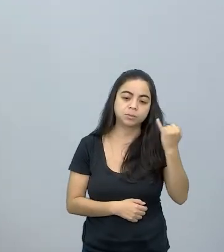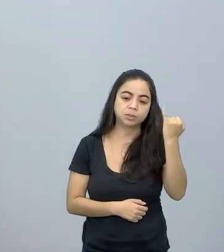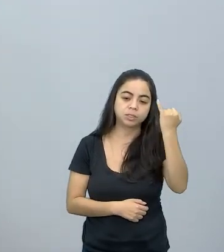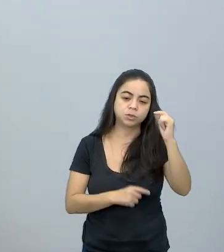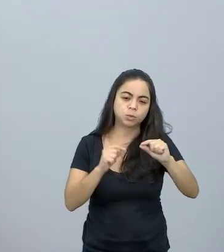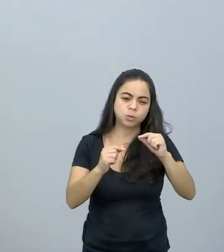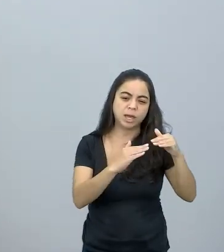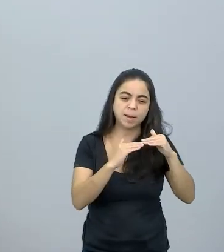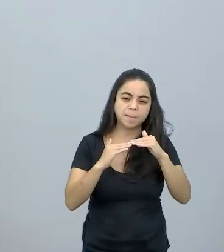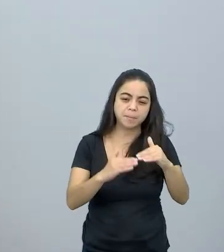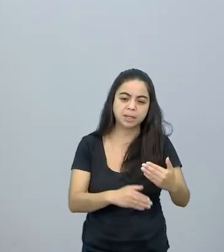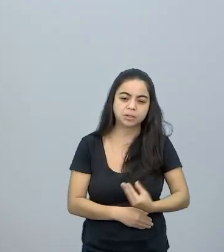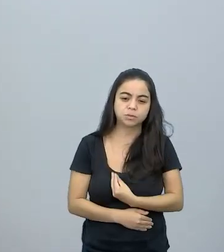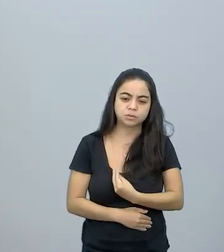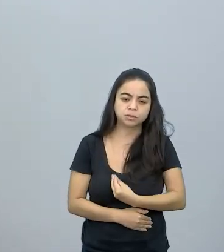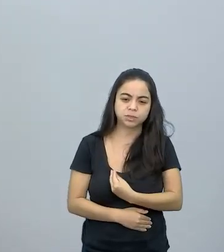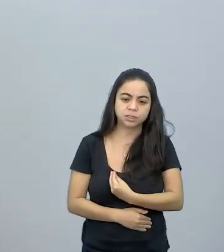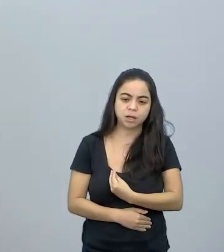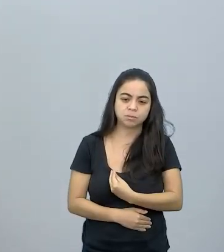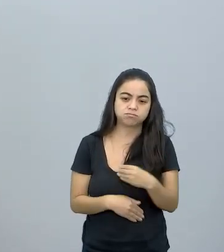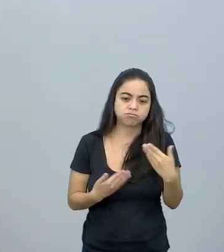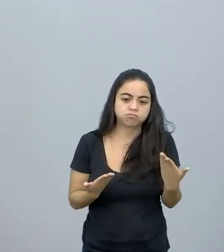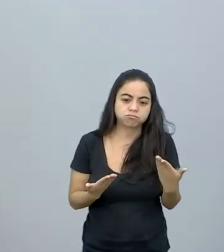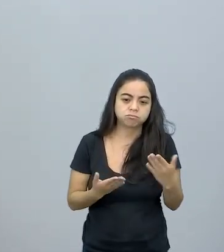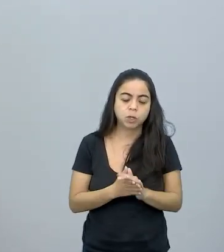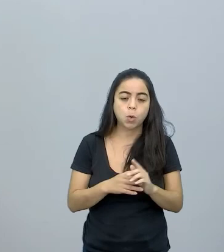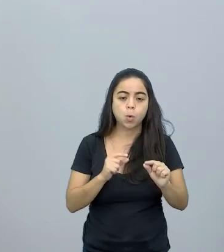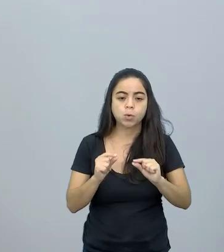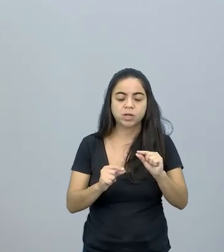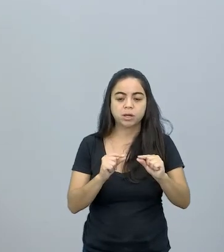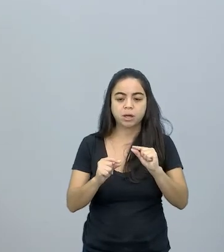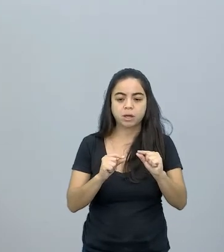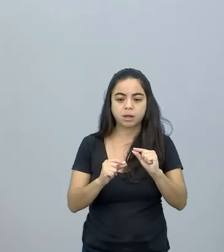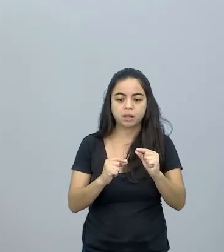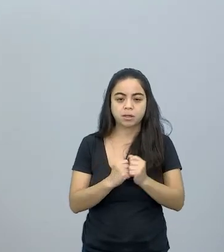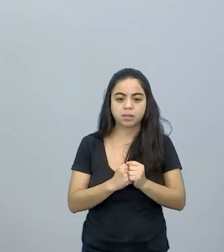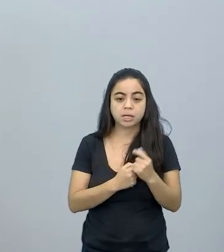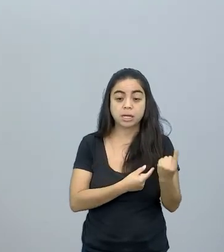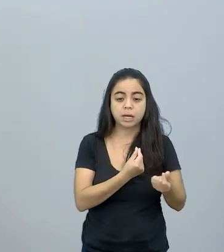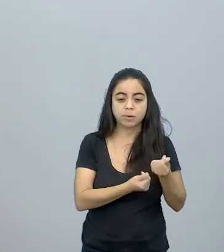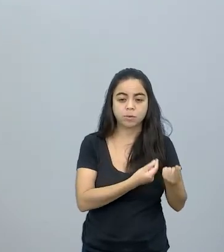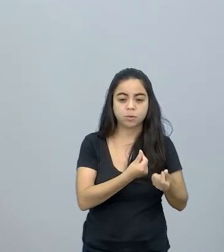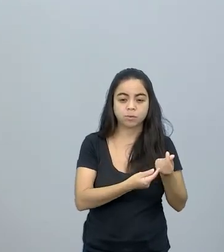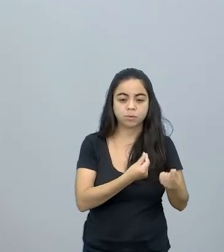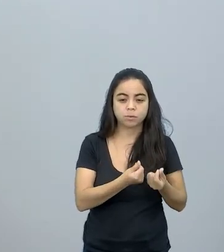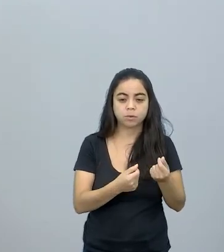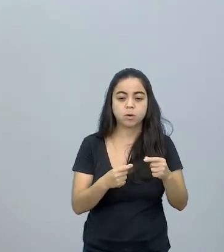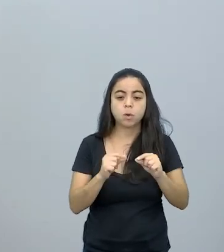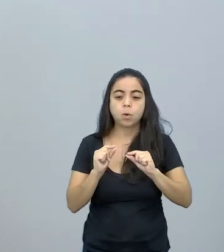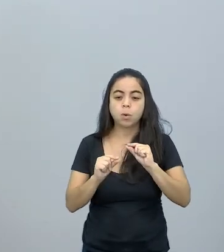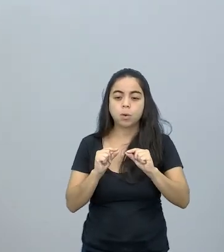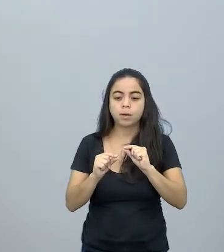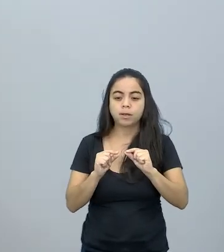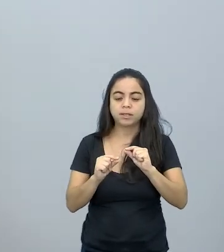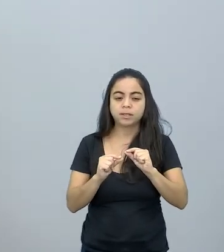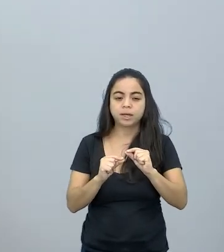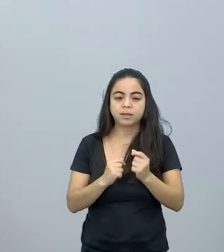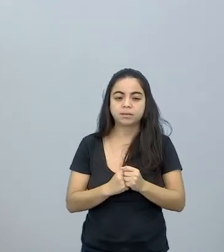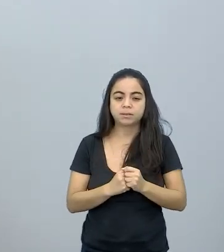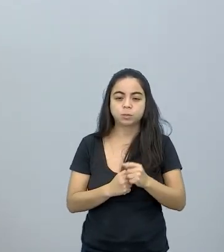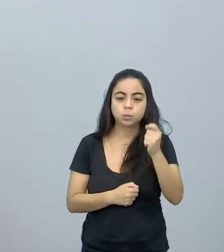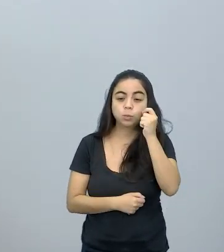por padrão de vida, o que se entende por condição econômica, o que se entende por